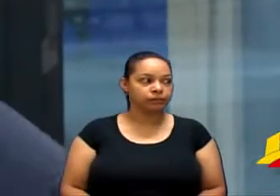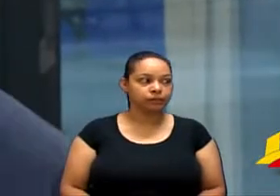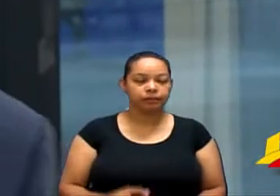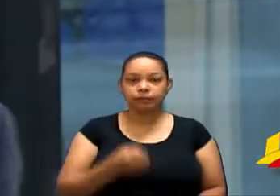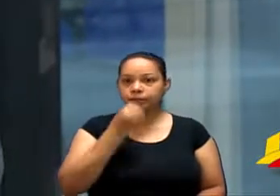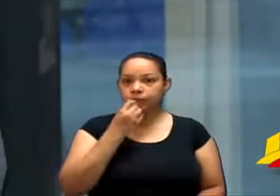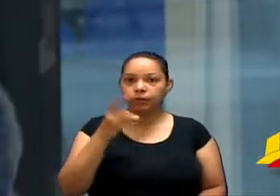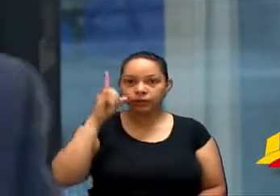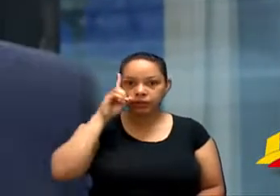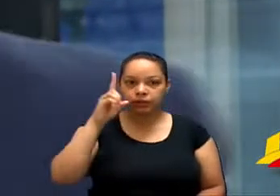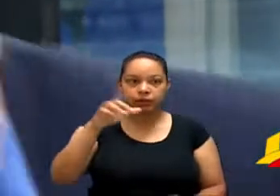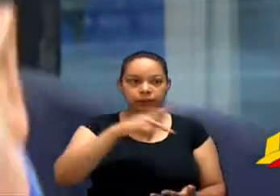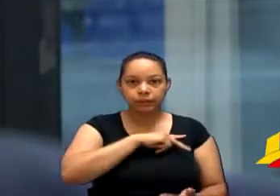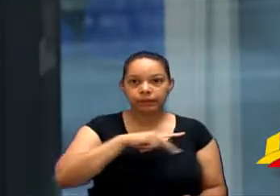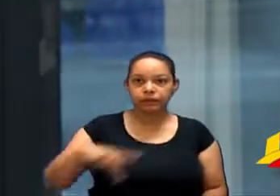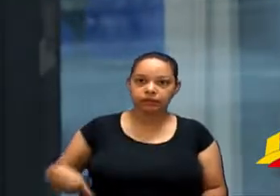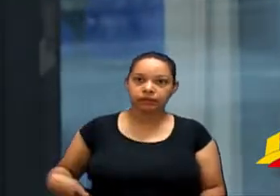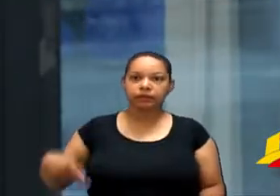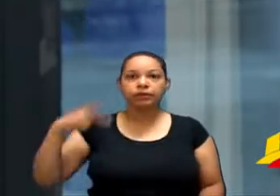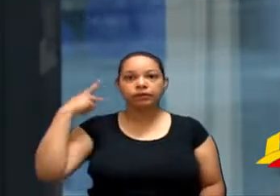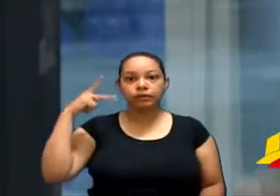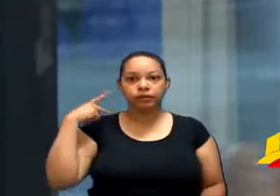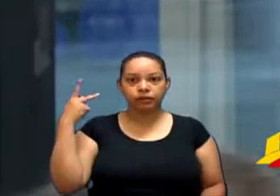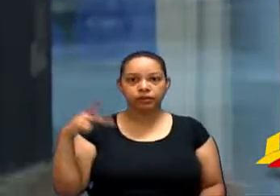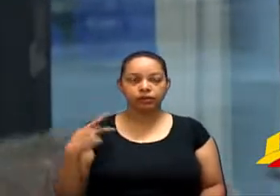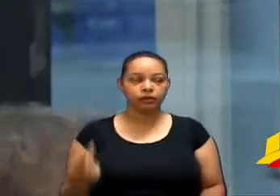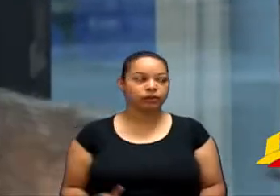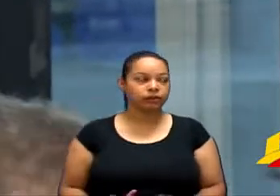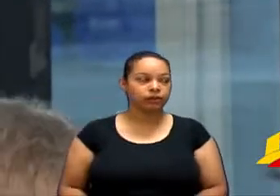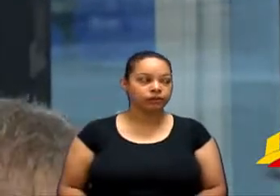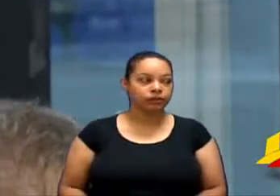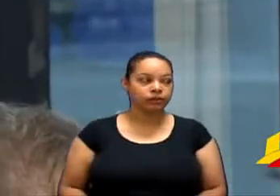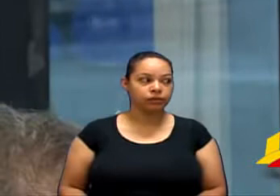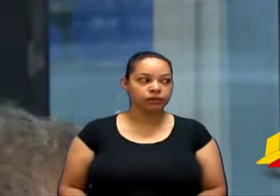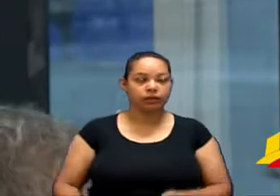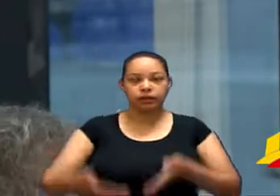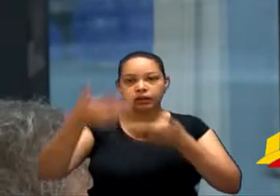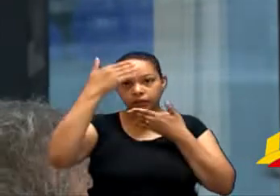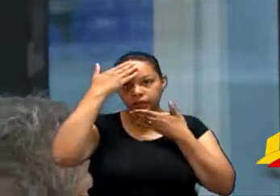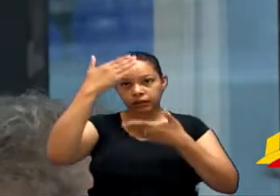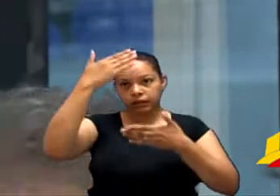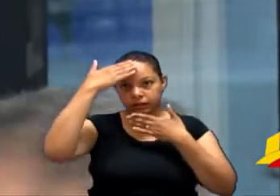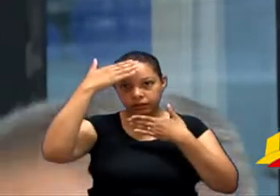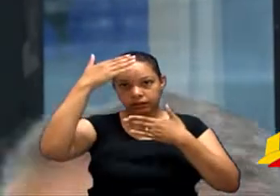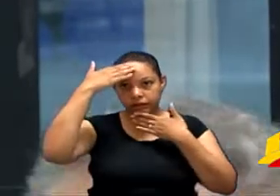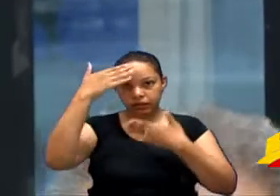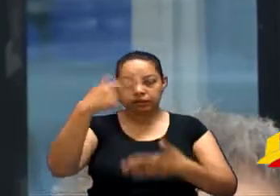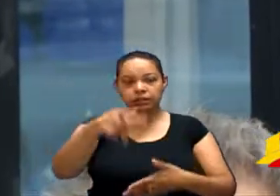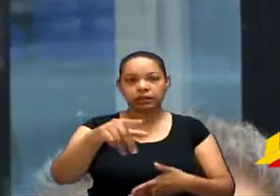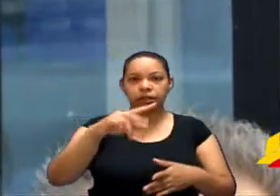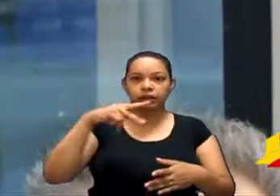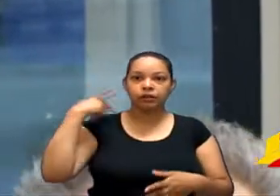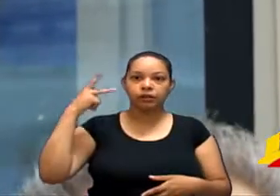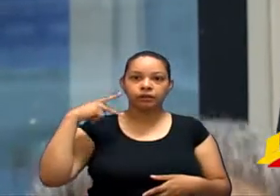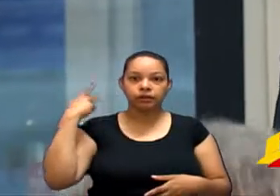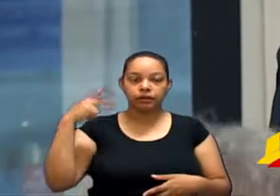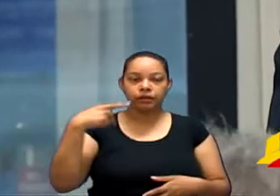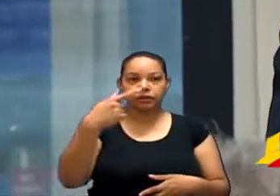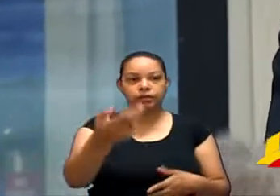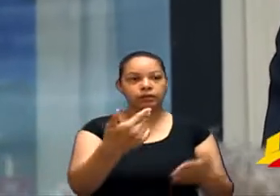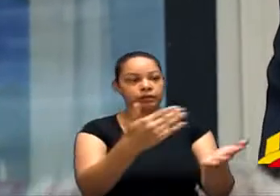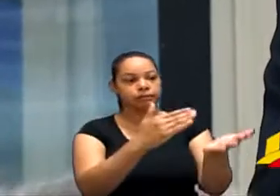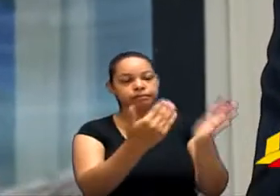Bom dia senhor presidente vereadores e Ari Fernanda vereadores é agradecer ao Vereador Salatiel pela gentileza